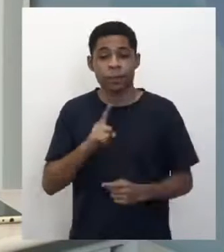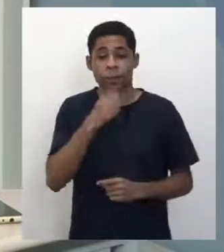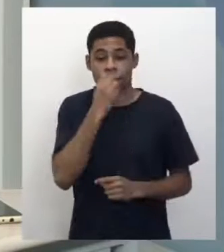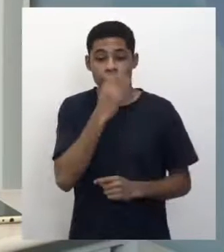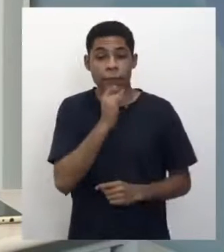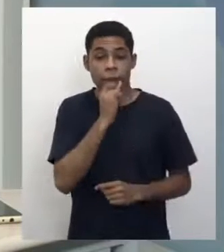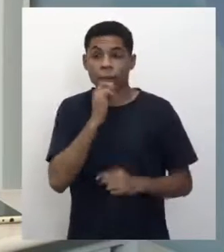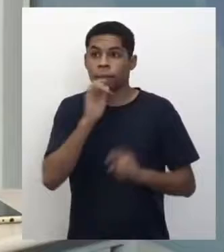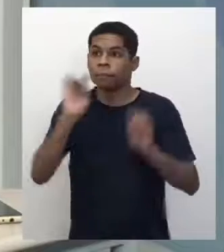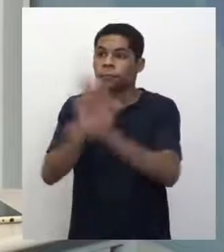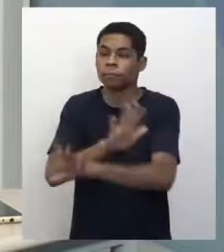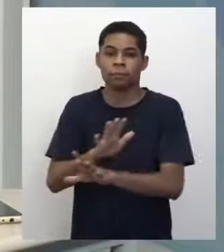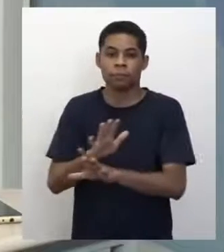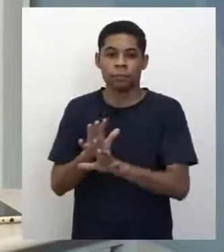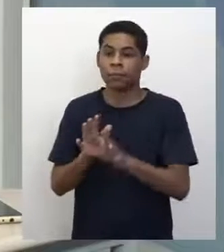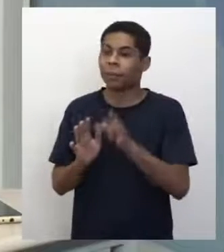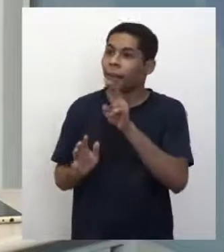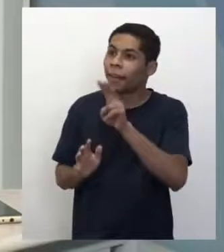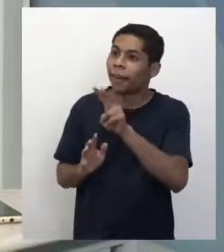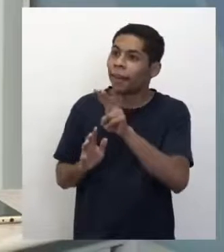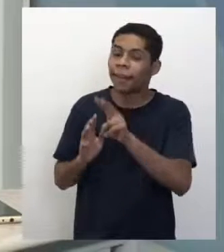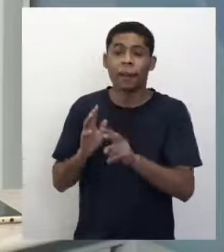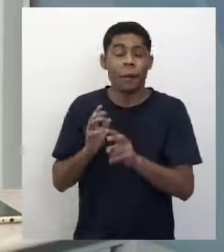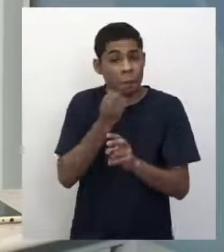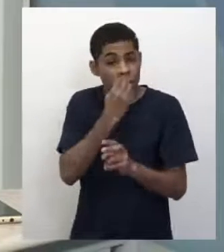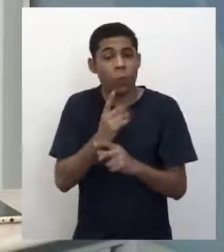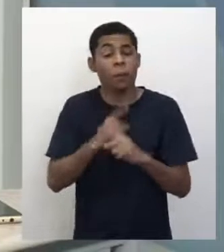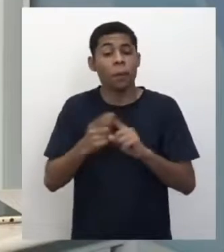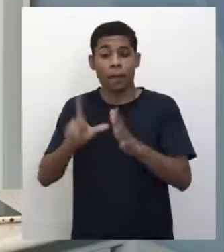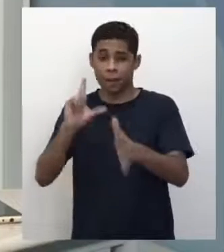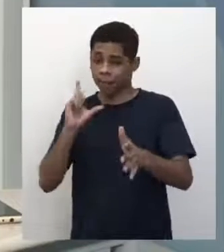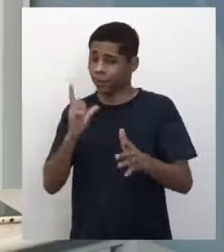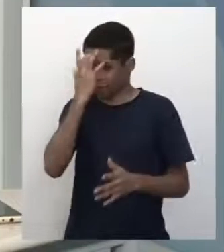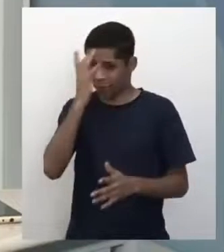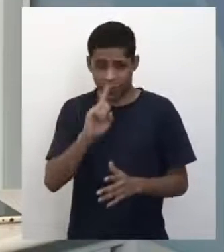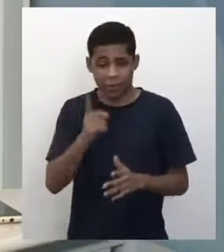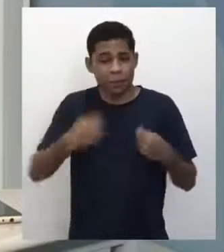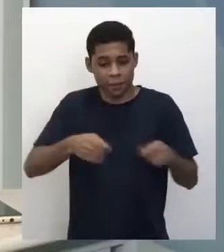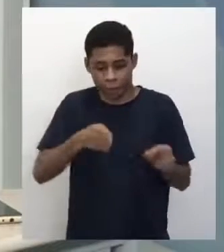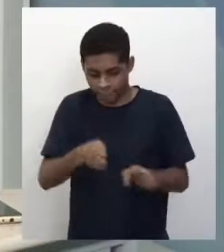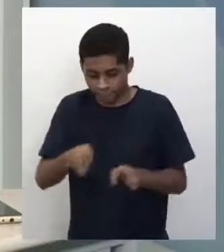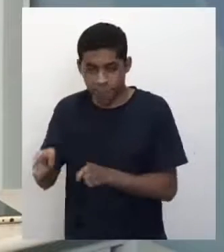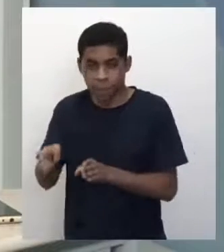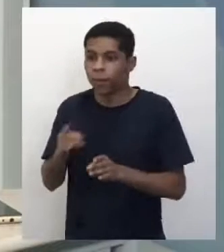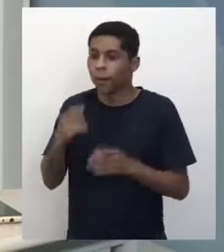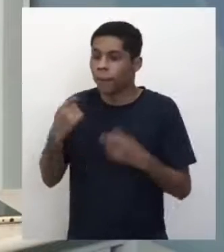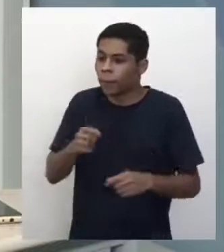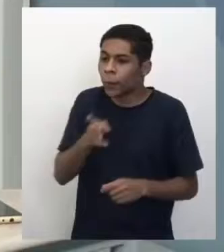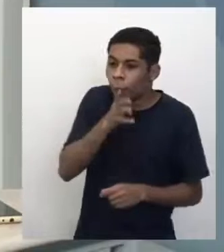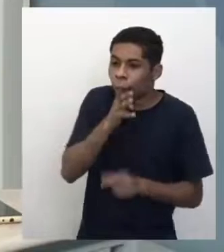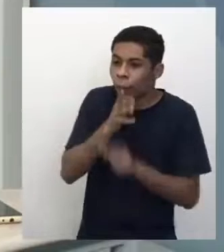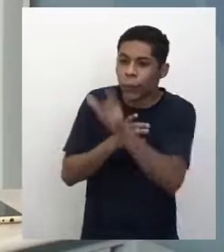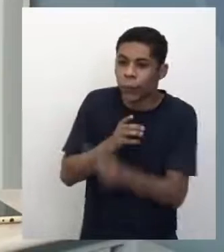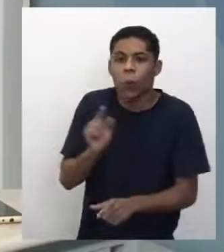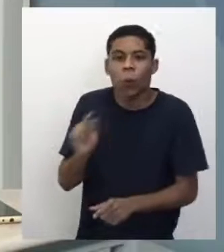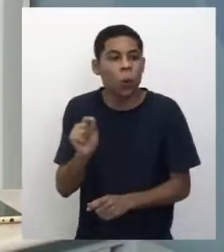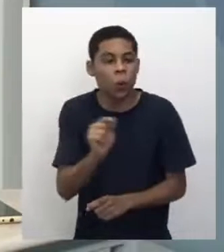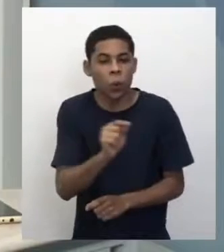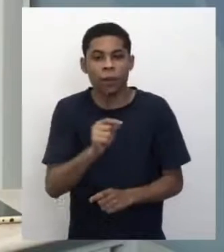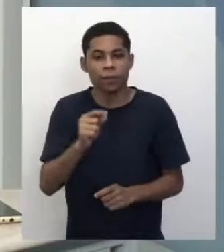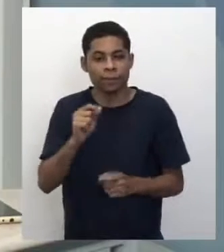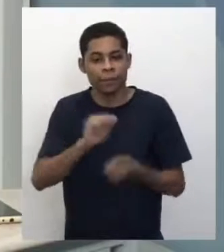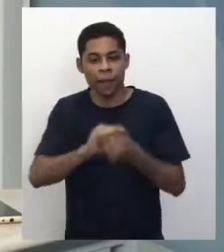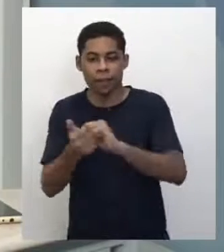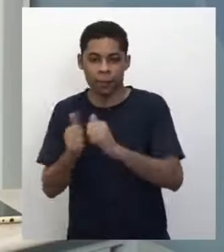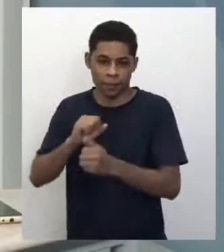não é fácil, né? Precisa ter uma certa organização, que todo mundo vai se reconhecer naquele projeto. Muito interessante. Então, como que a